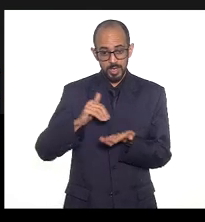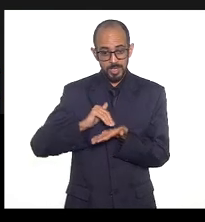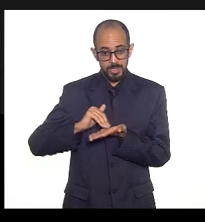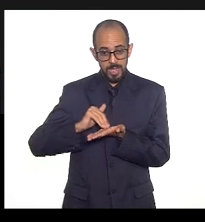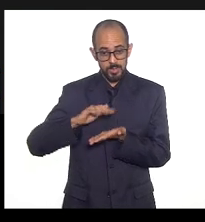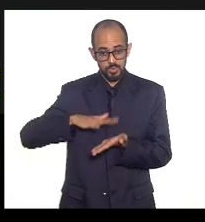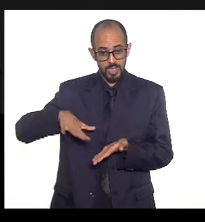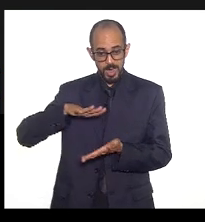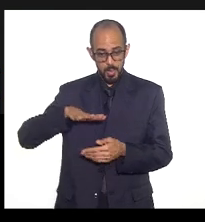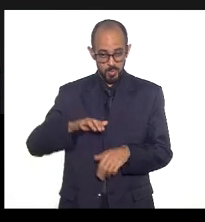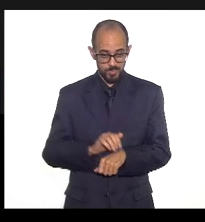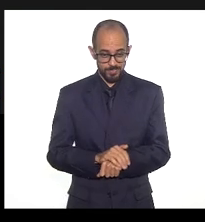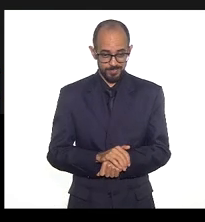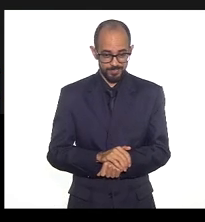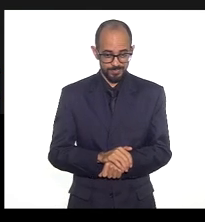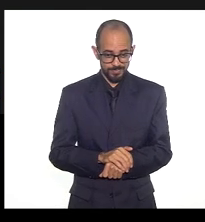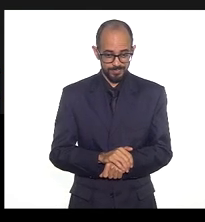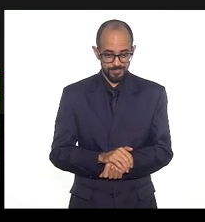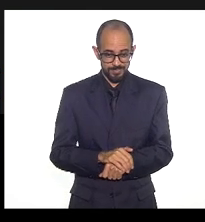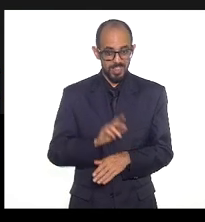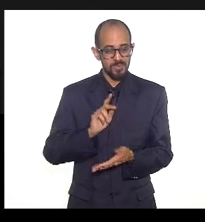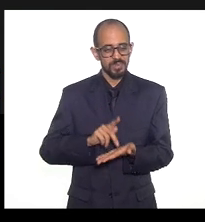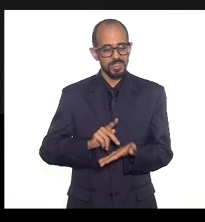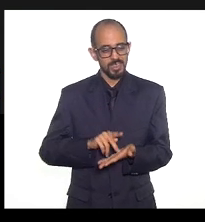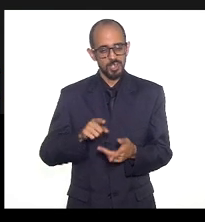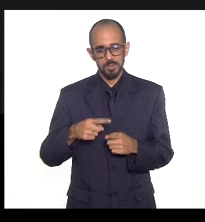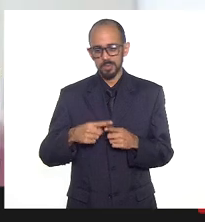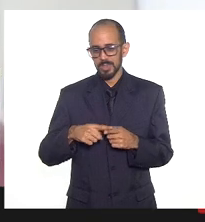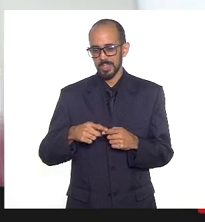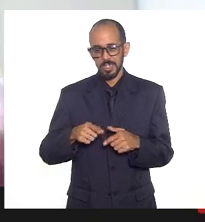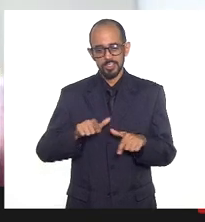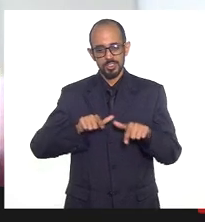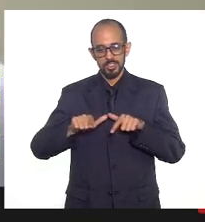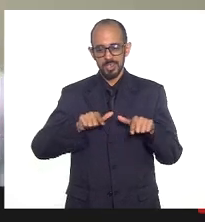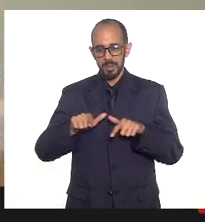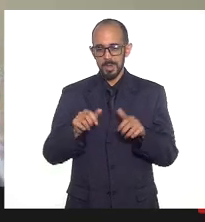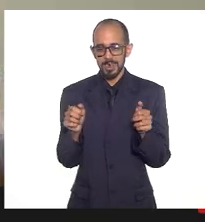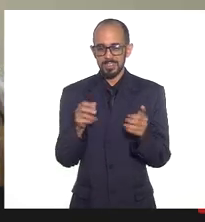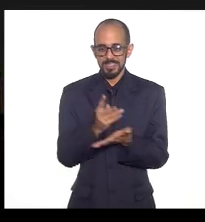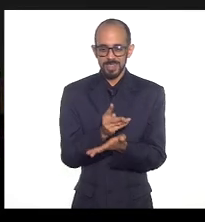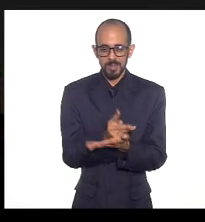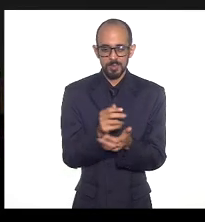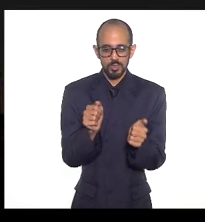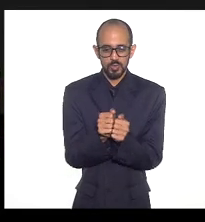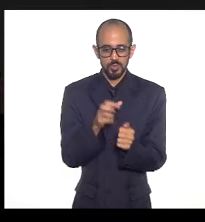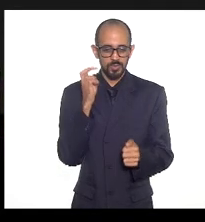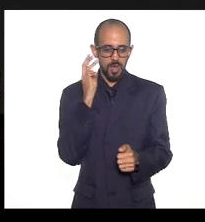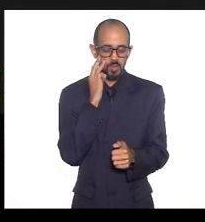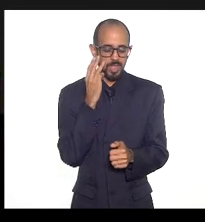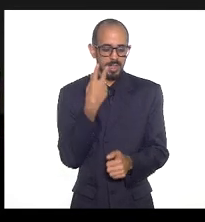Minck. É que eu e o Valdec, a gente tem travado tanta luta em conjunto que